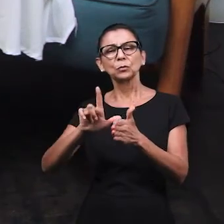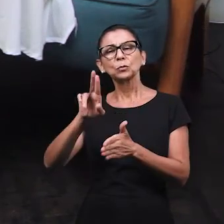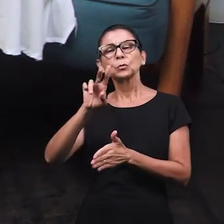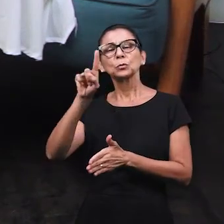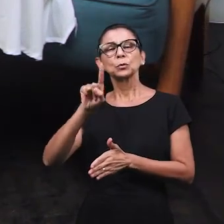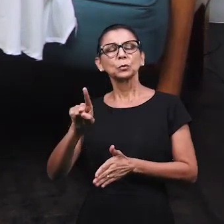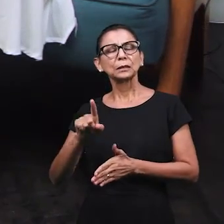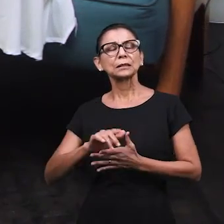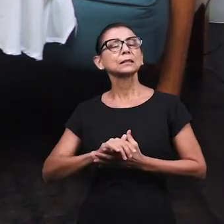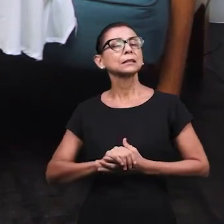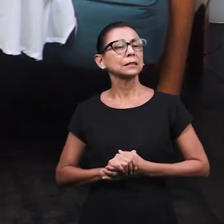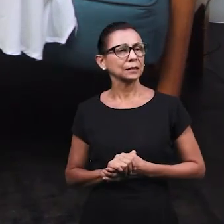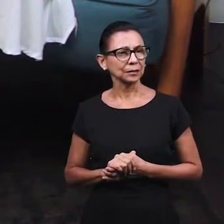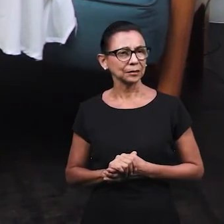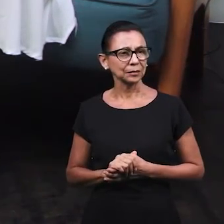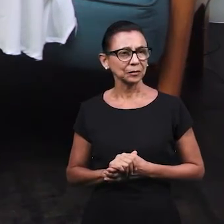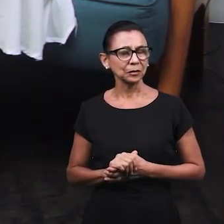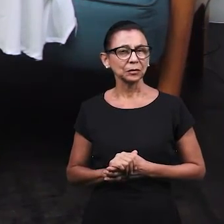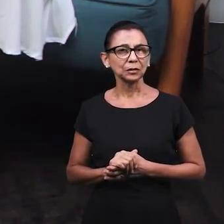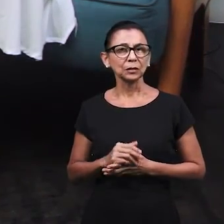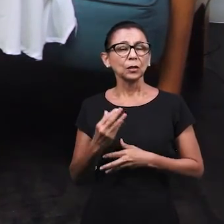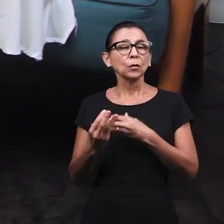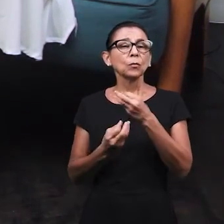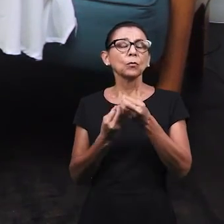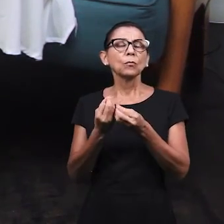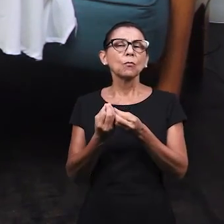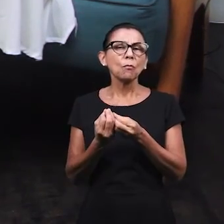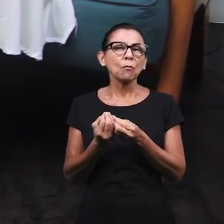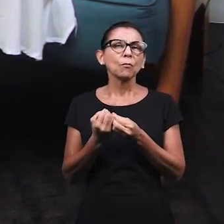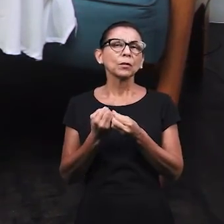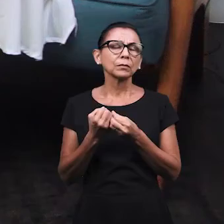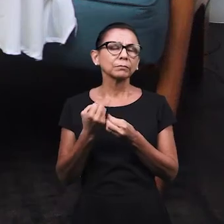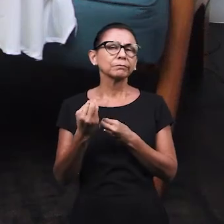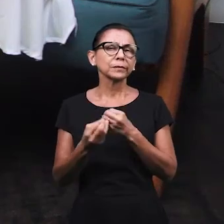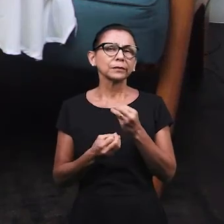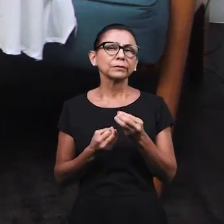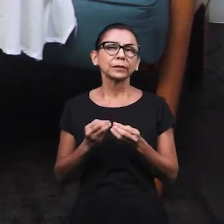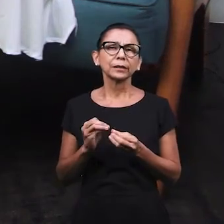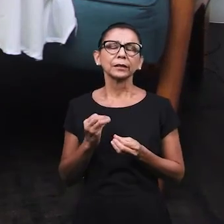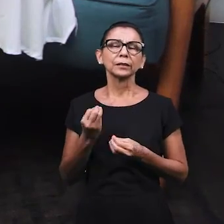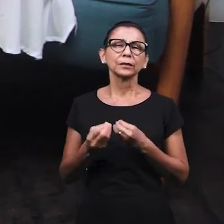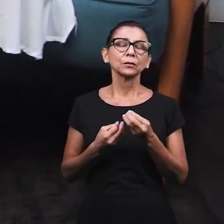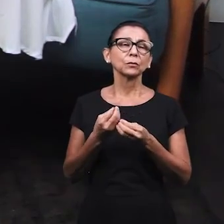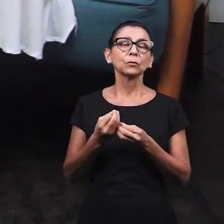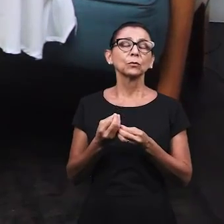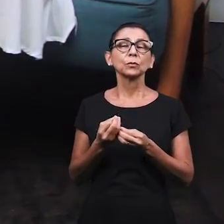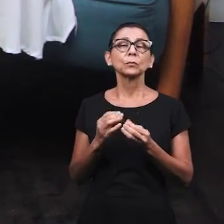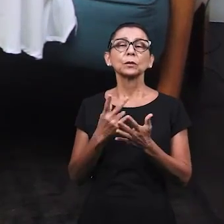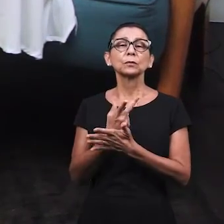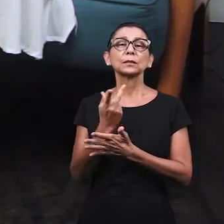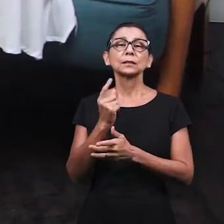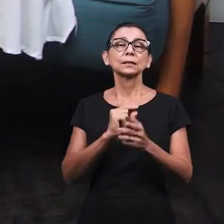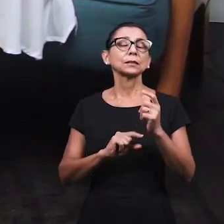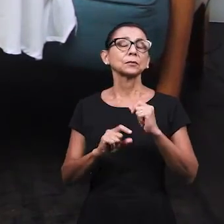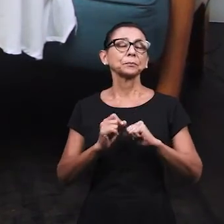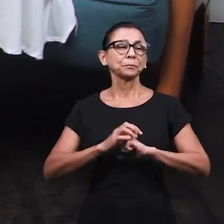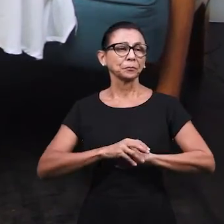nós o programa, como ele vai transcorrer, o que é a definição desse